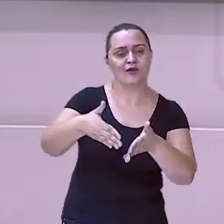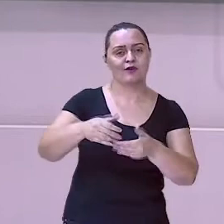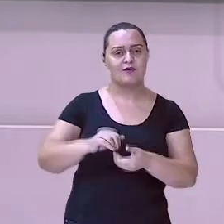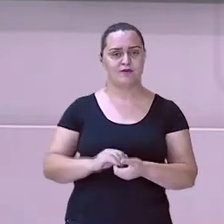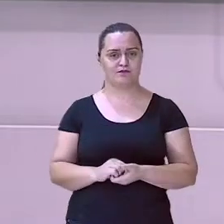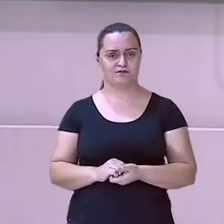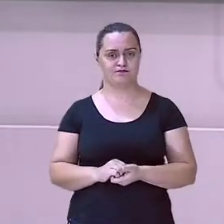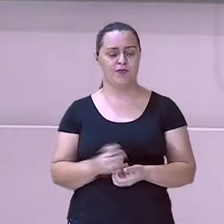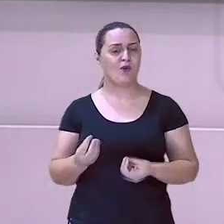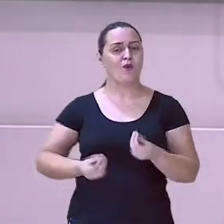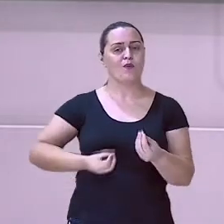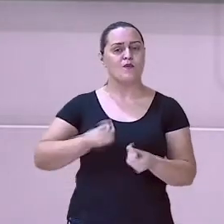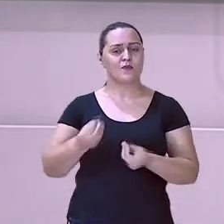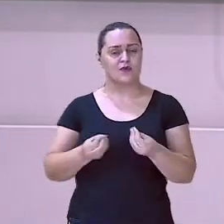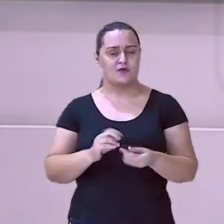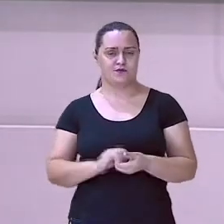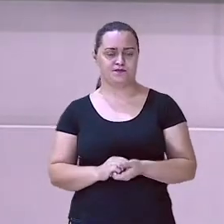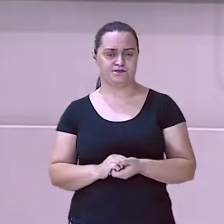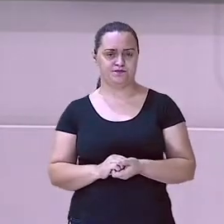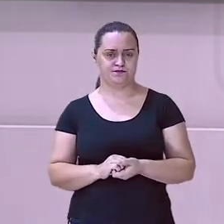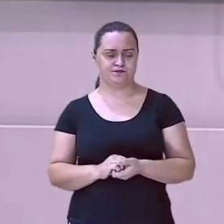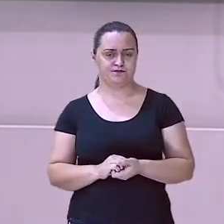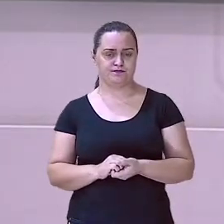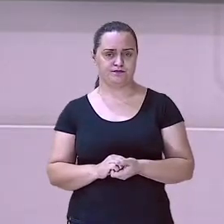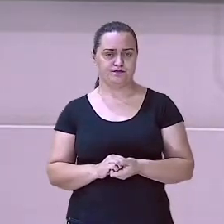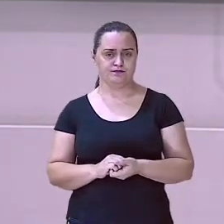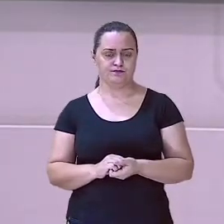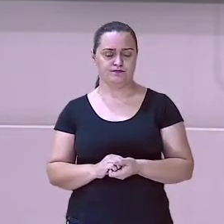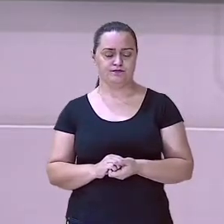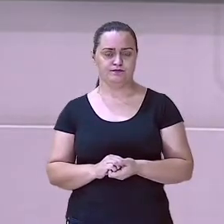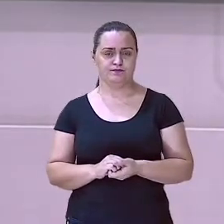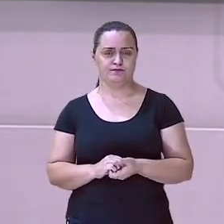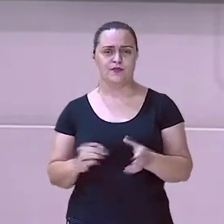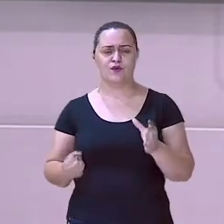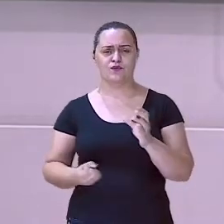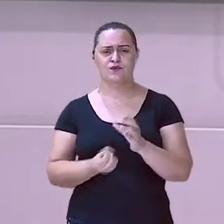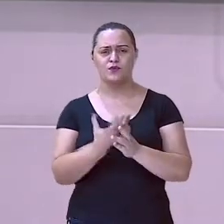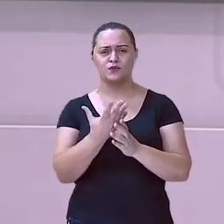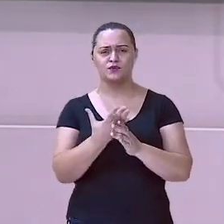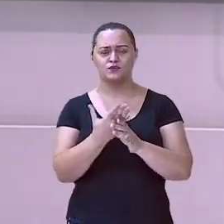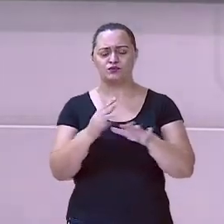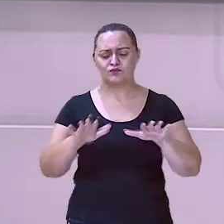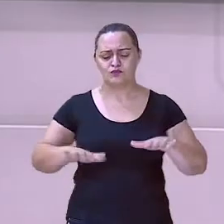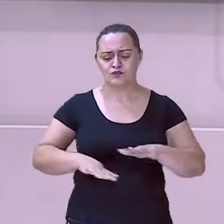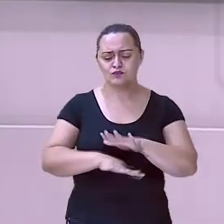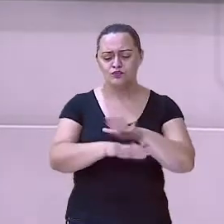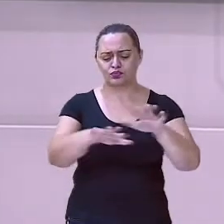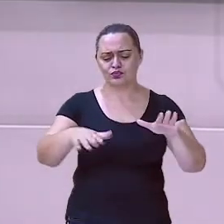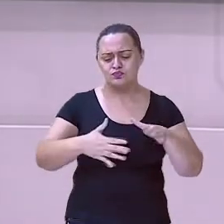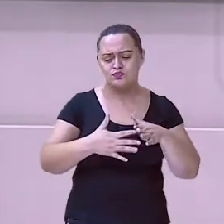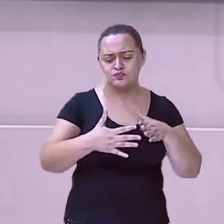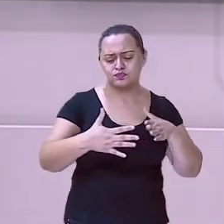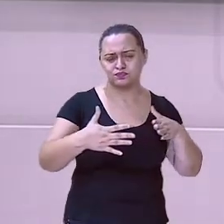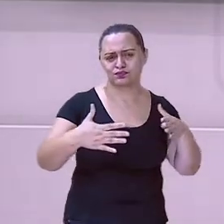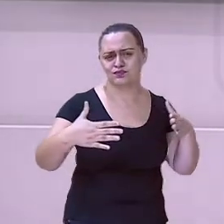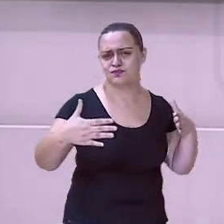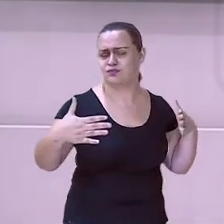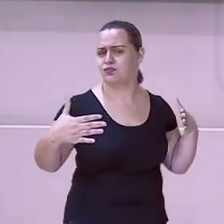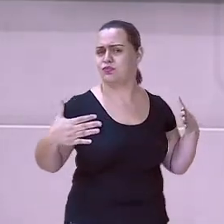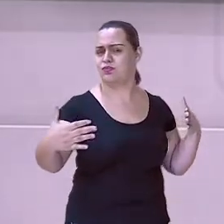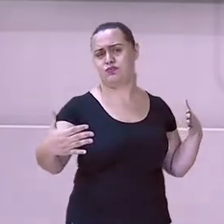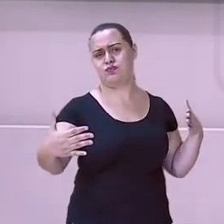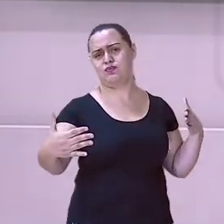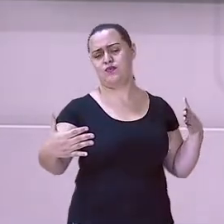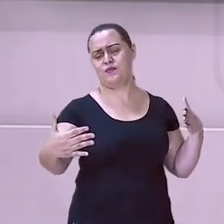Formação do extenso território. É engraçado, né? Que sempre o professor chega e fala para você, o Brasil é muito